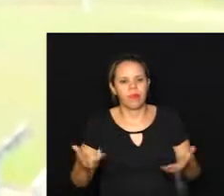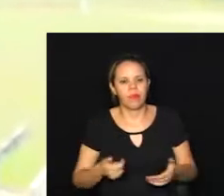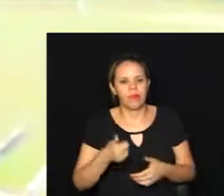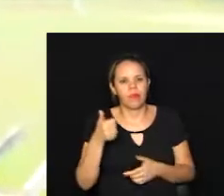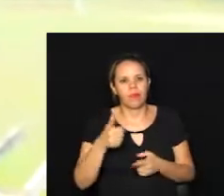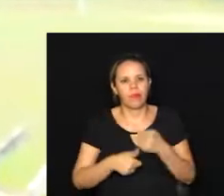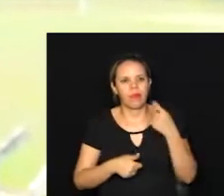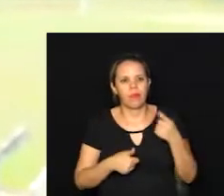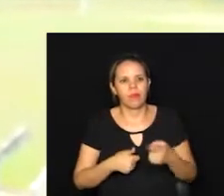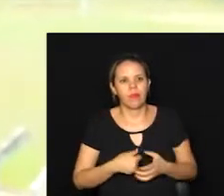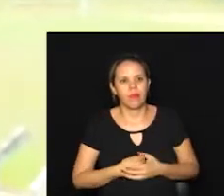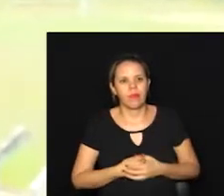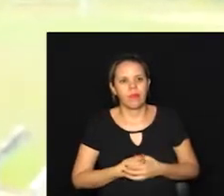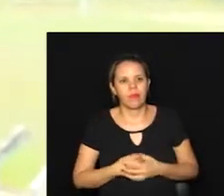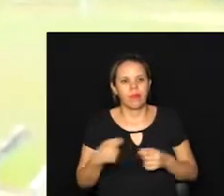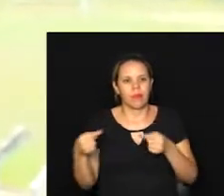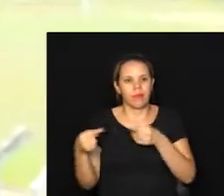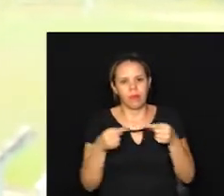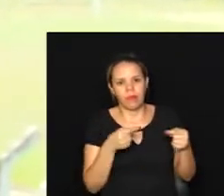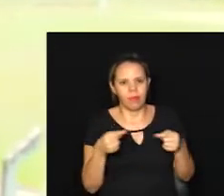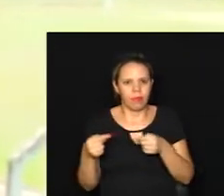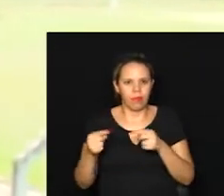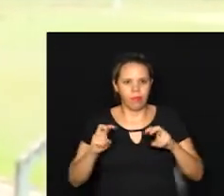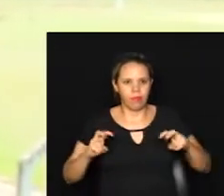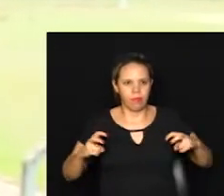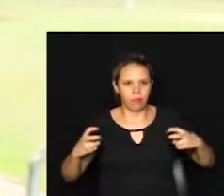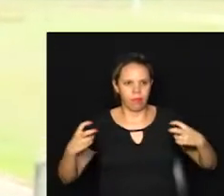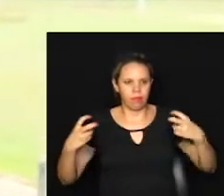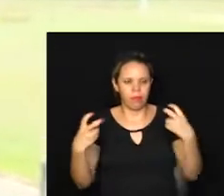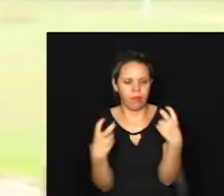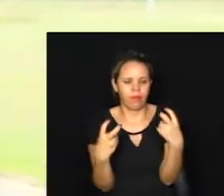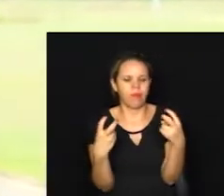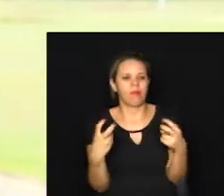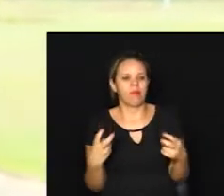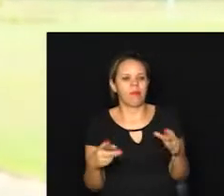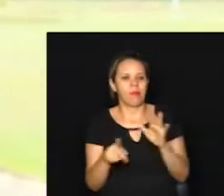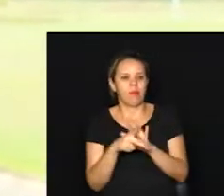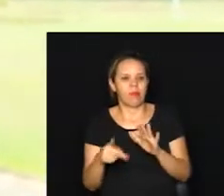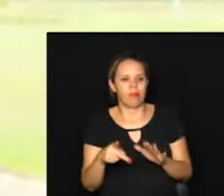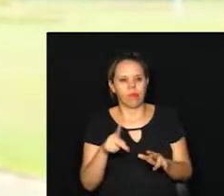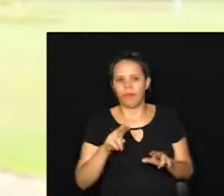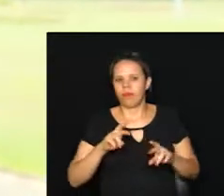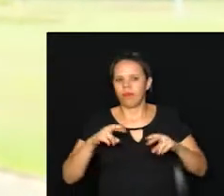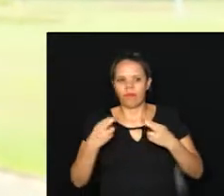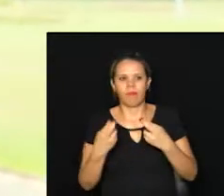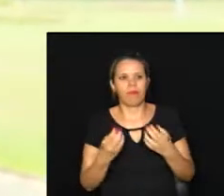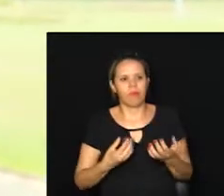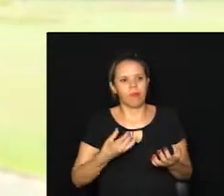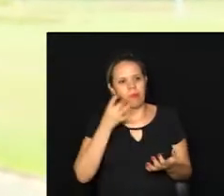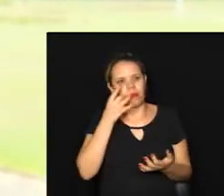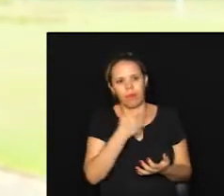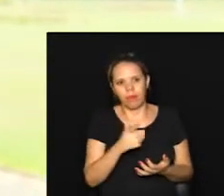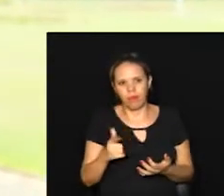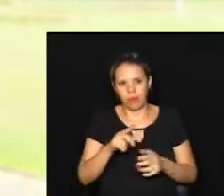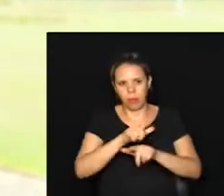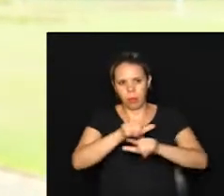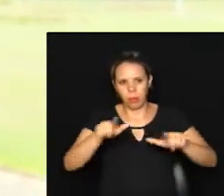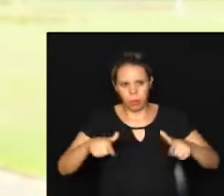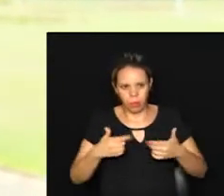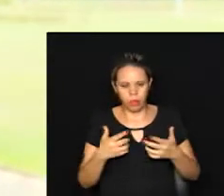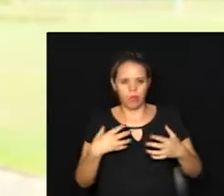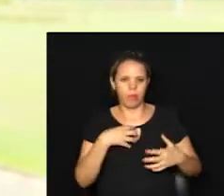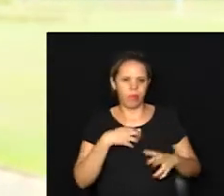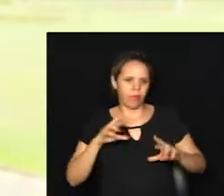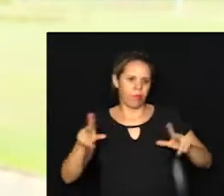primeira vez, um derby disputado no estádio Moisés Lucarelli sem a presença do torcedor. Uma sensação diferente e